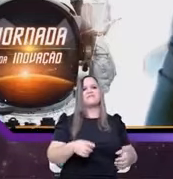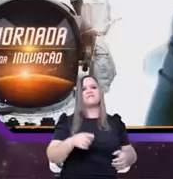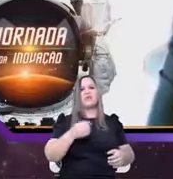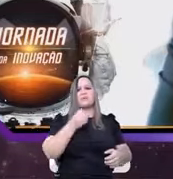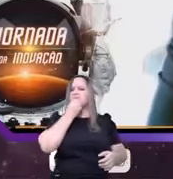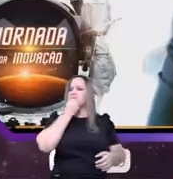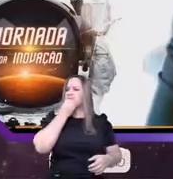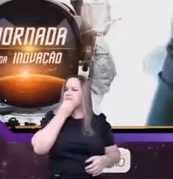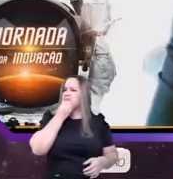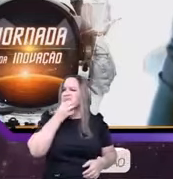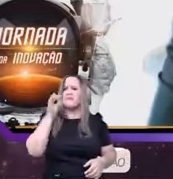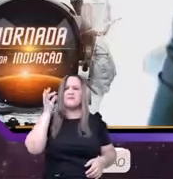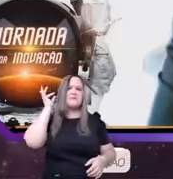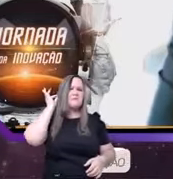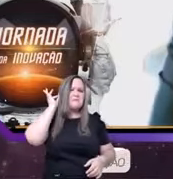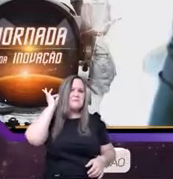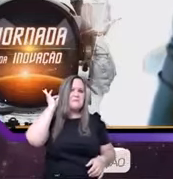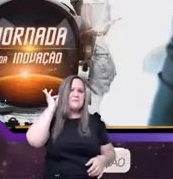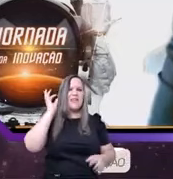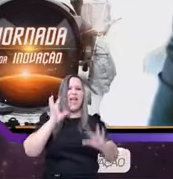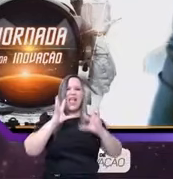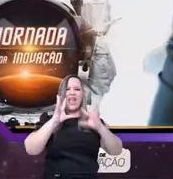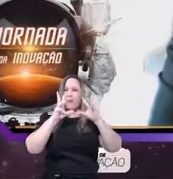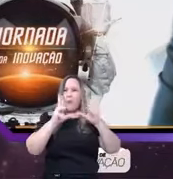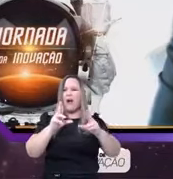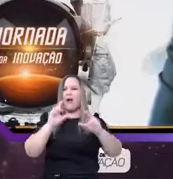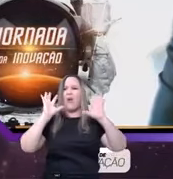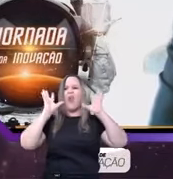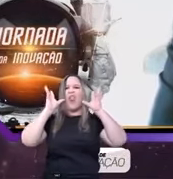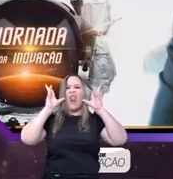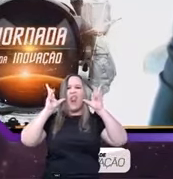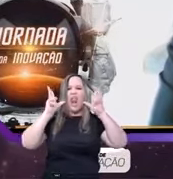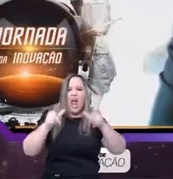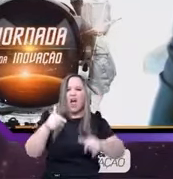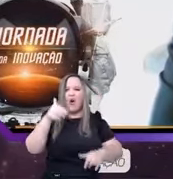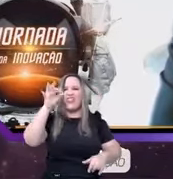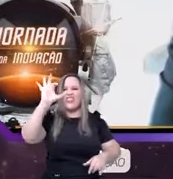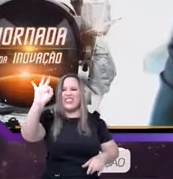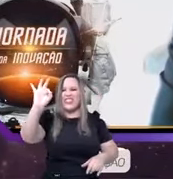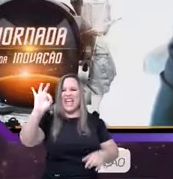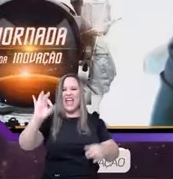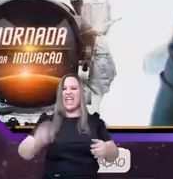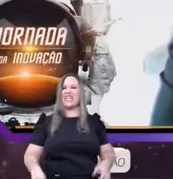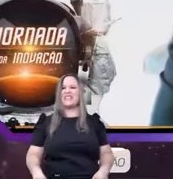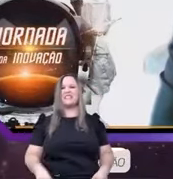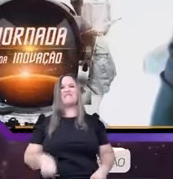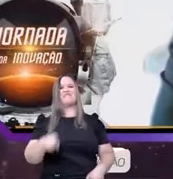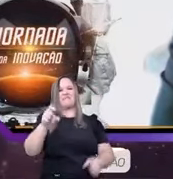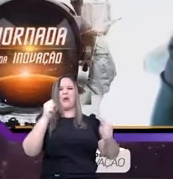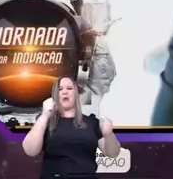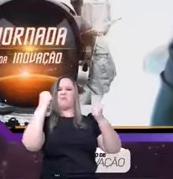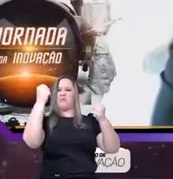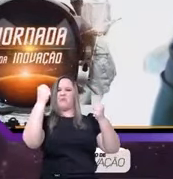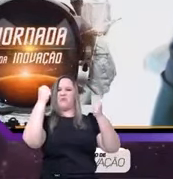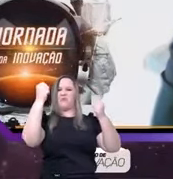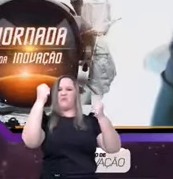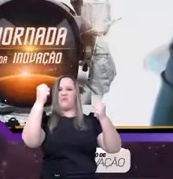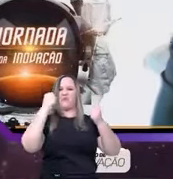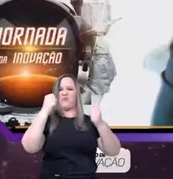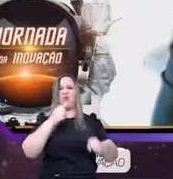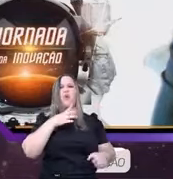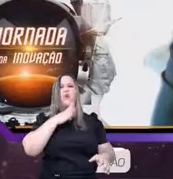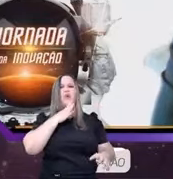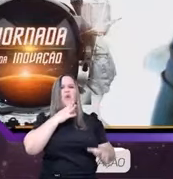foi 10 leão por dia. Cândido, seu currículo é pequeno para o seu conhecimento, você demonstrou